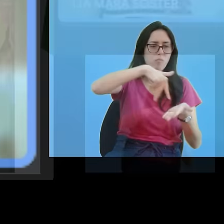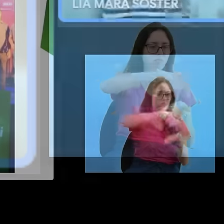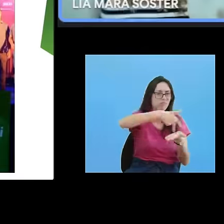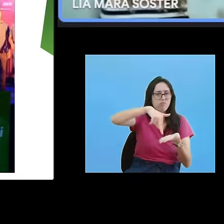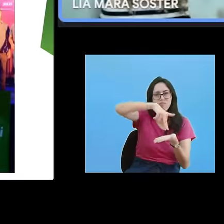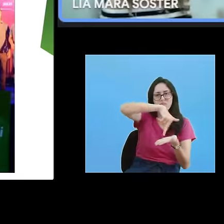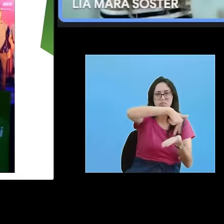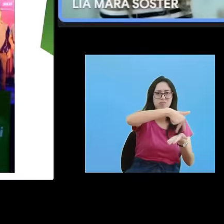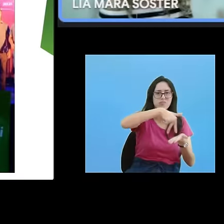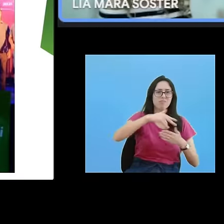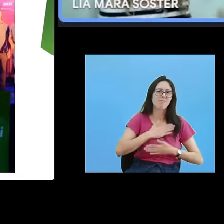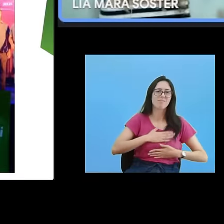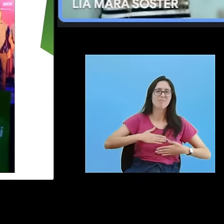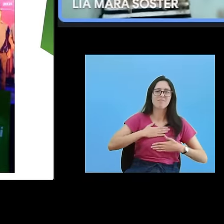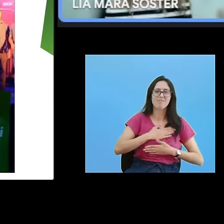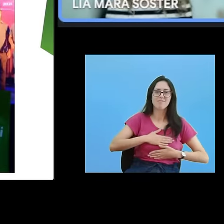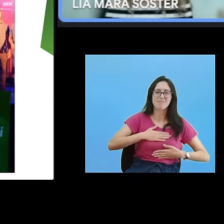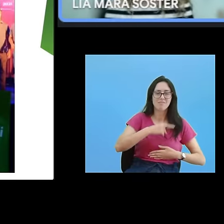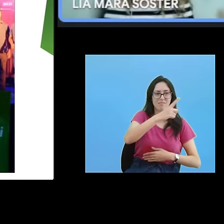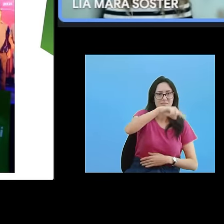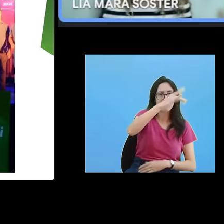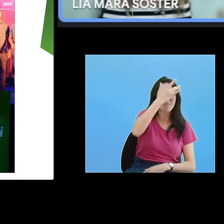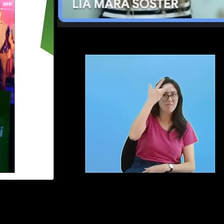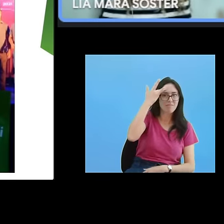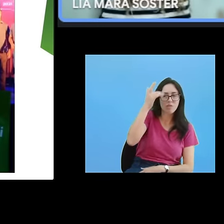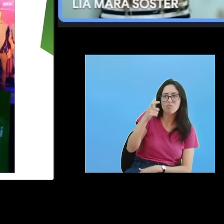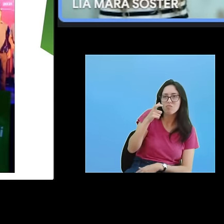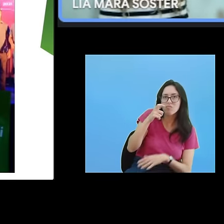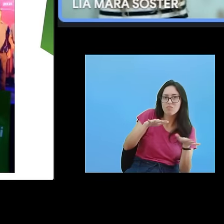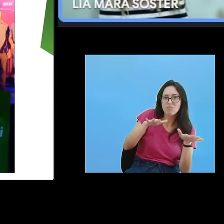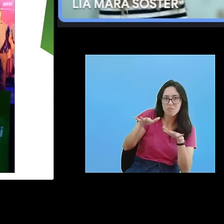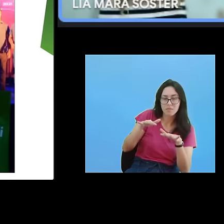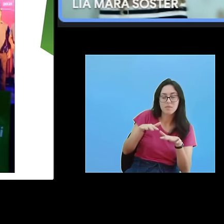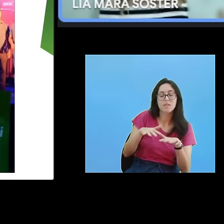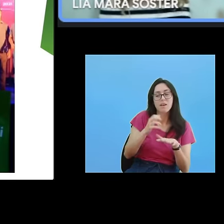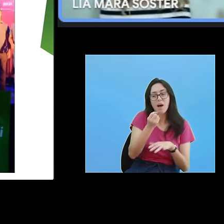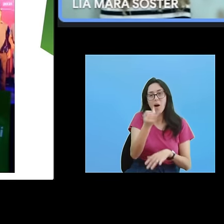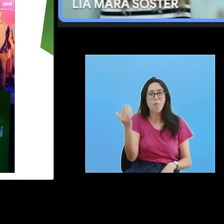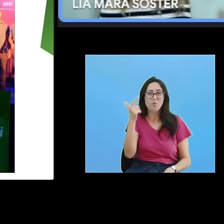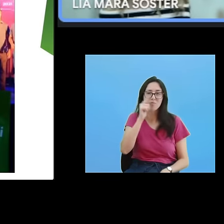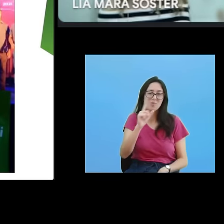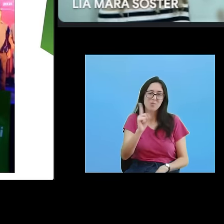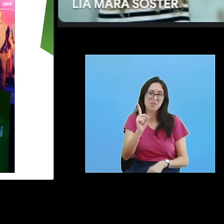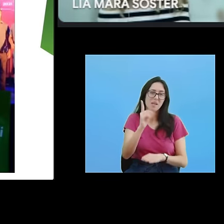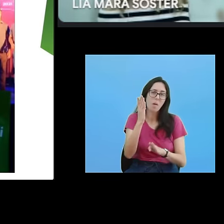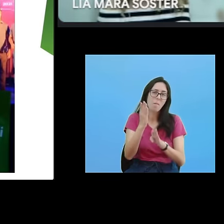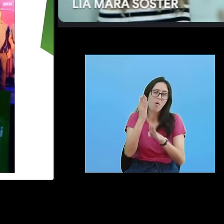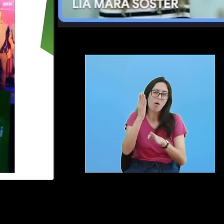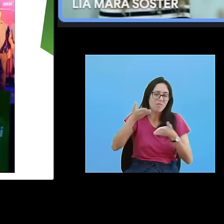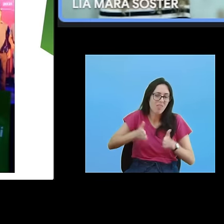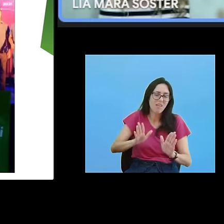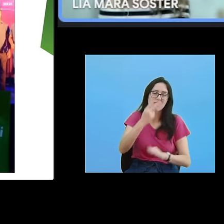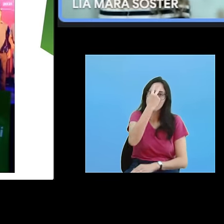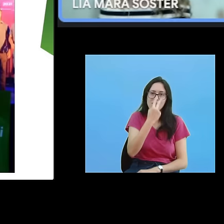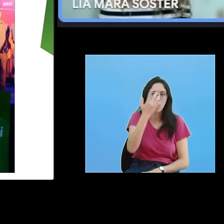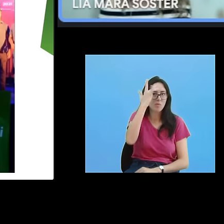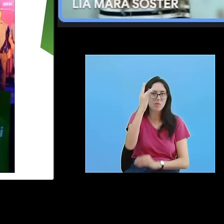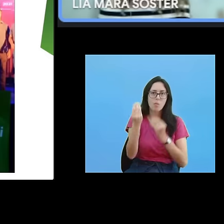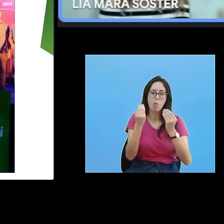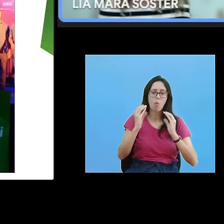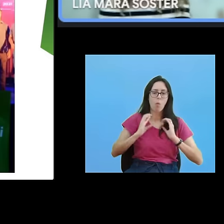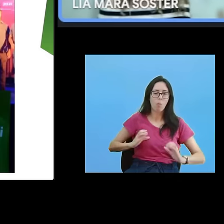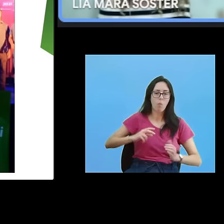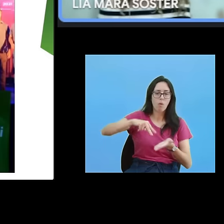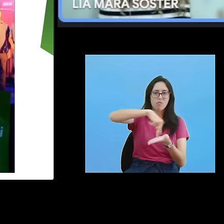mais agradável para quem enxerga, né? Então, isso também é um fator que acaba colocando eles numa condição